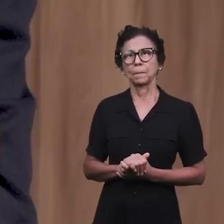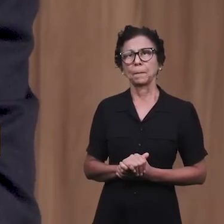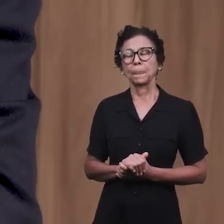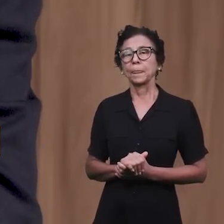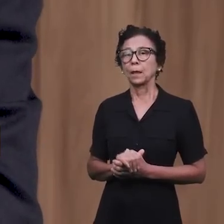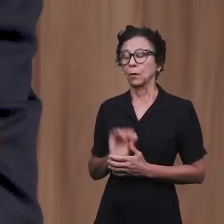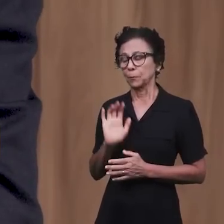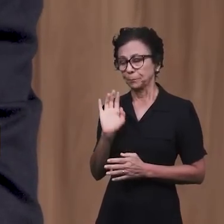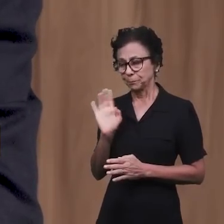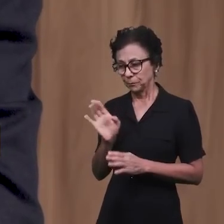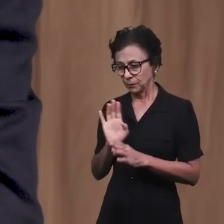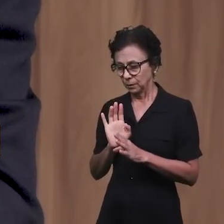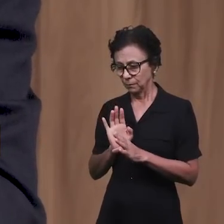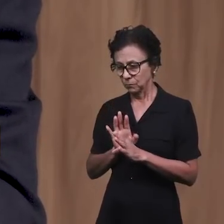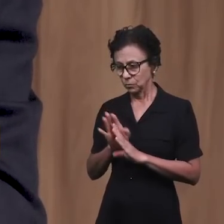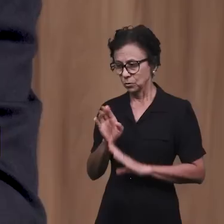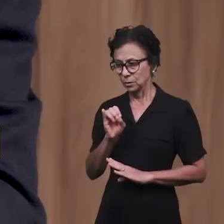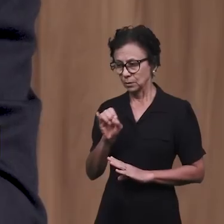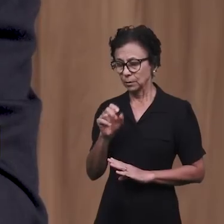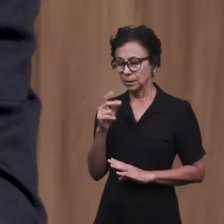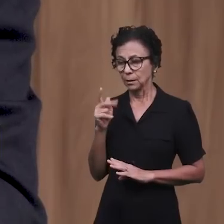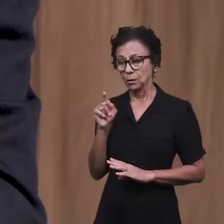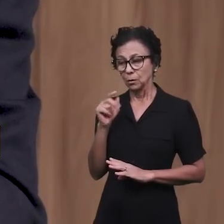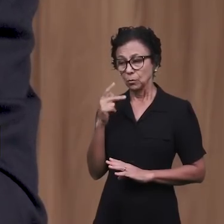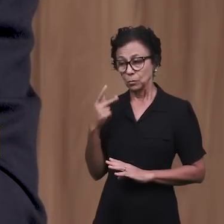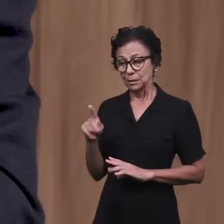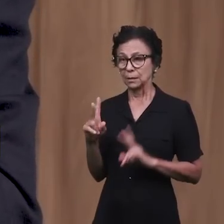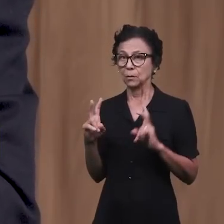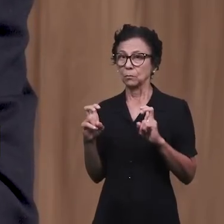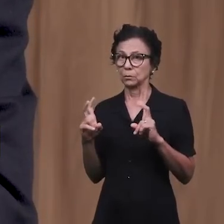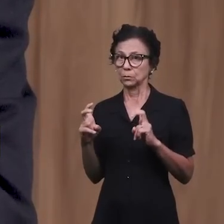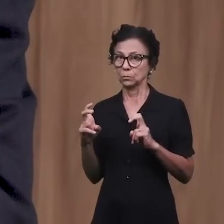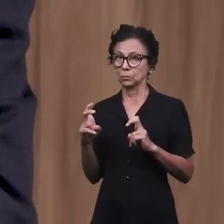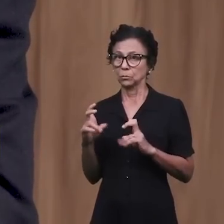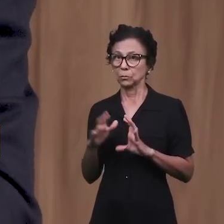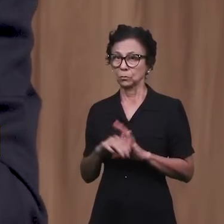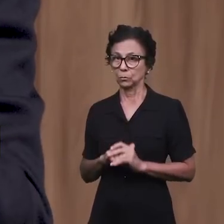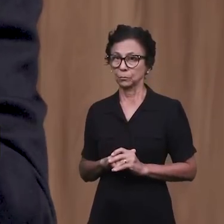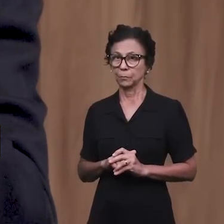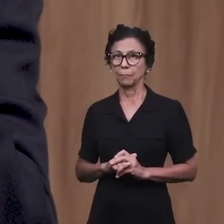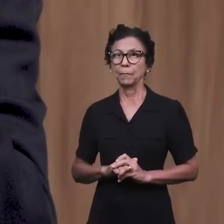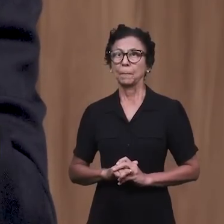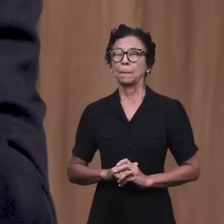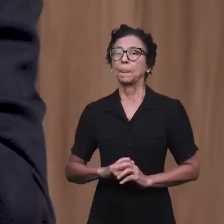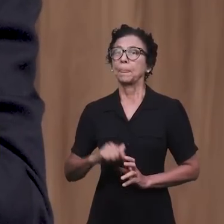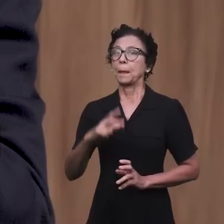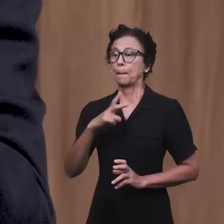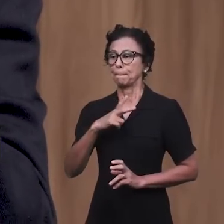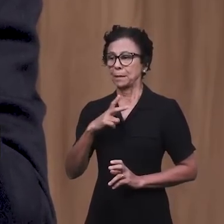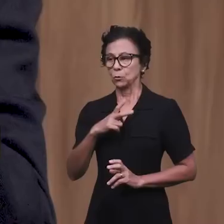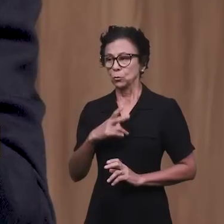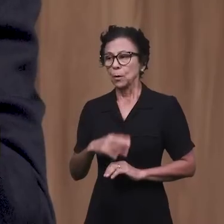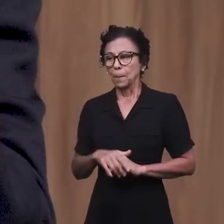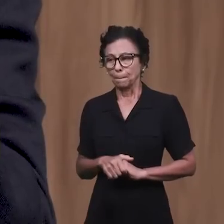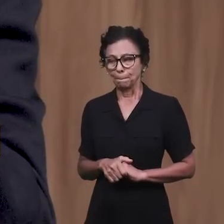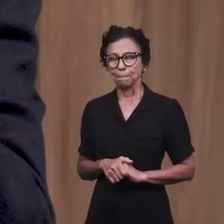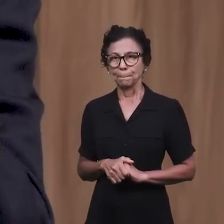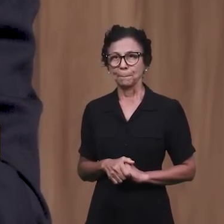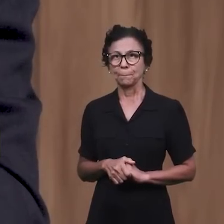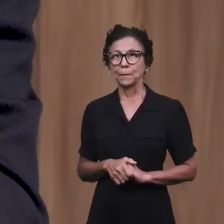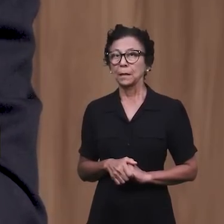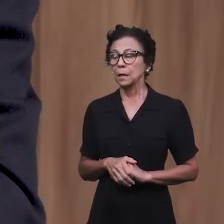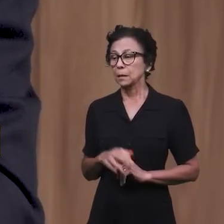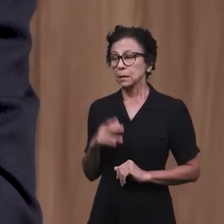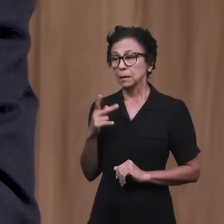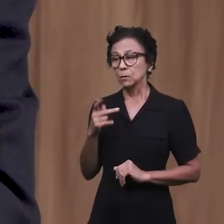você, irmã, que o seu assunto é um assunto pessoal com o pastor. Nem a sua mãe vai ficar sabendo o